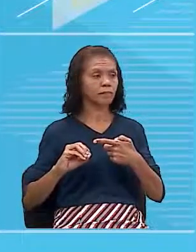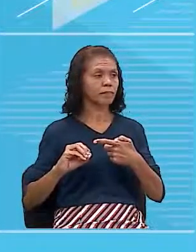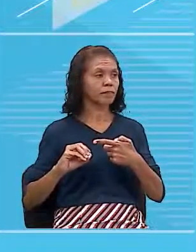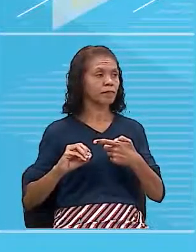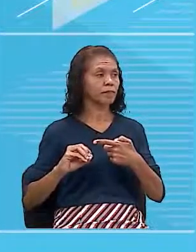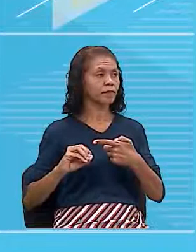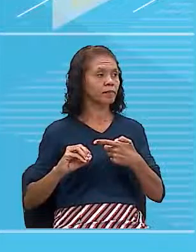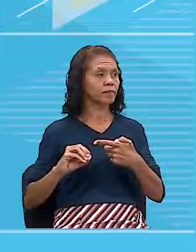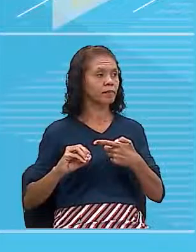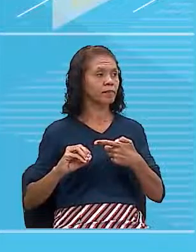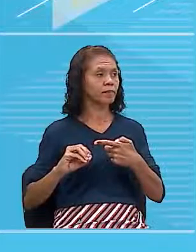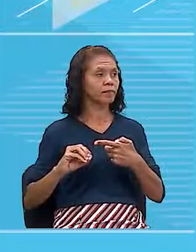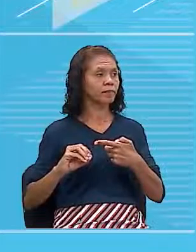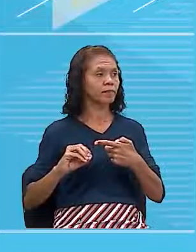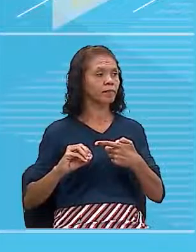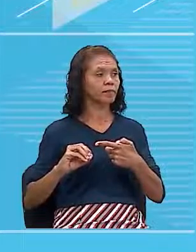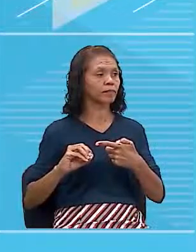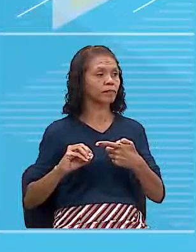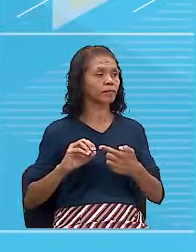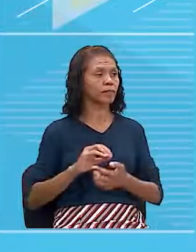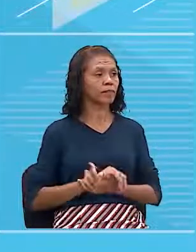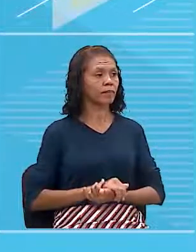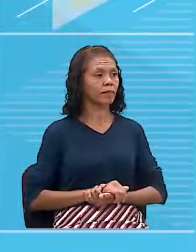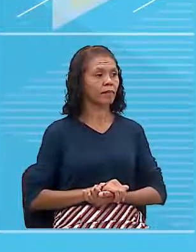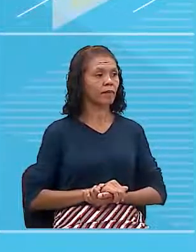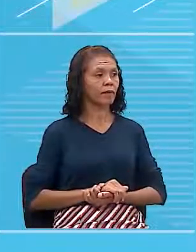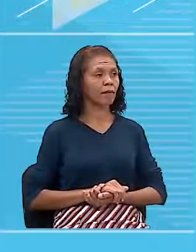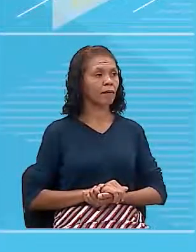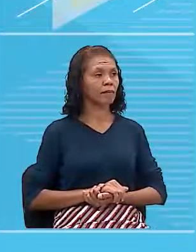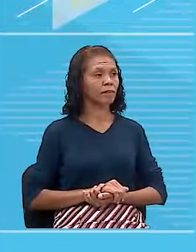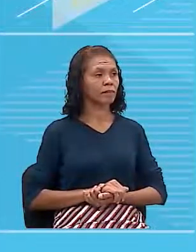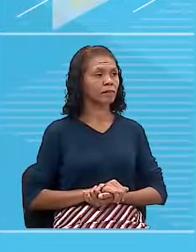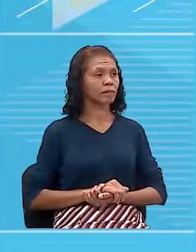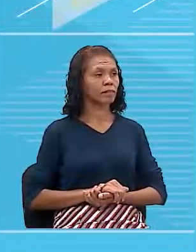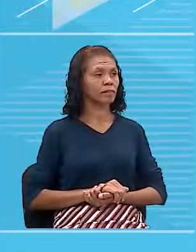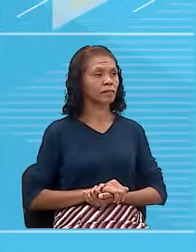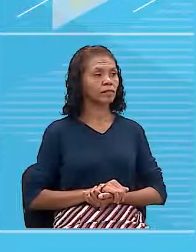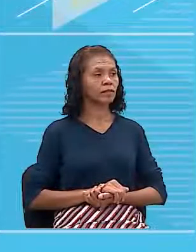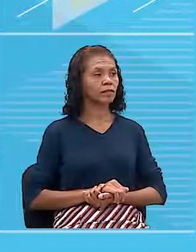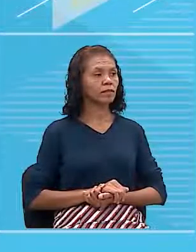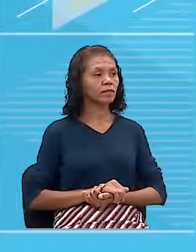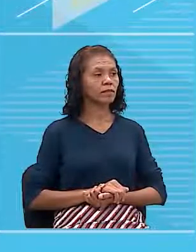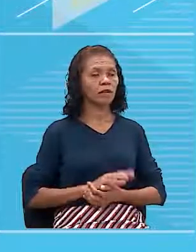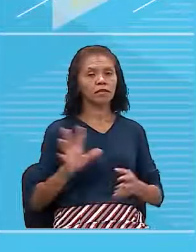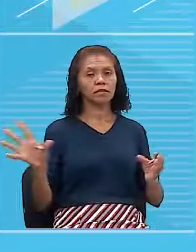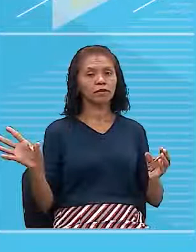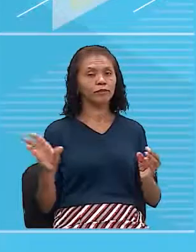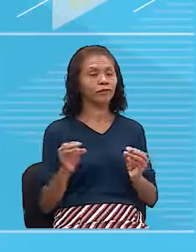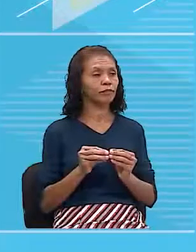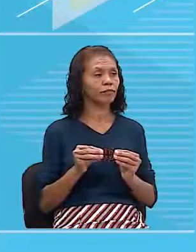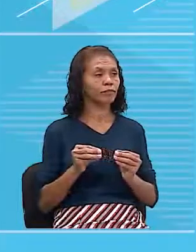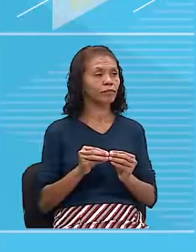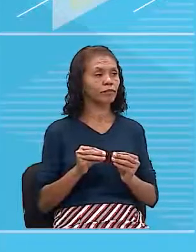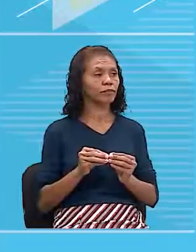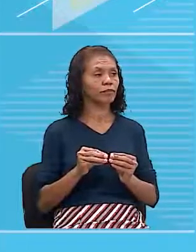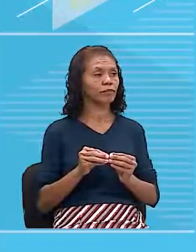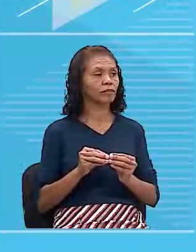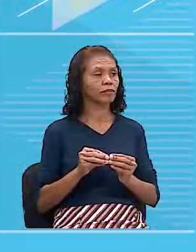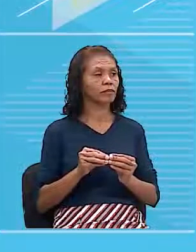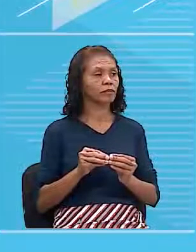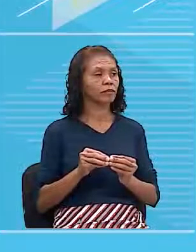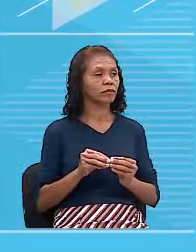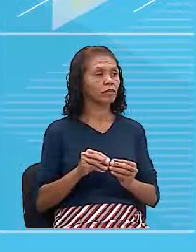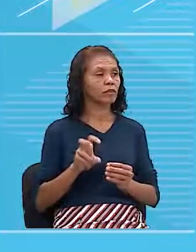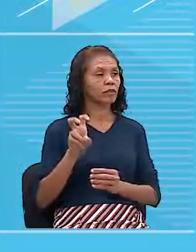é dividido por 100 aí eu faço o que eu vou simplificar dividir